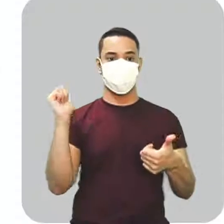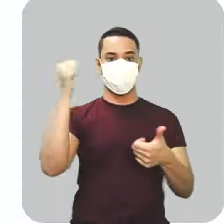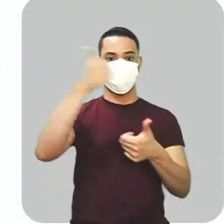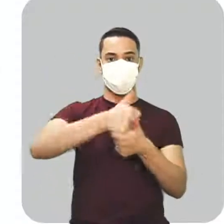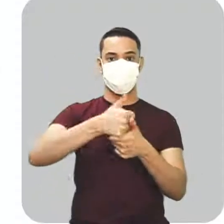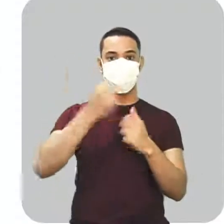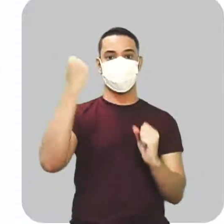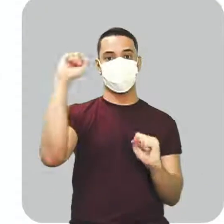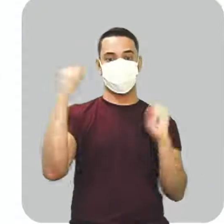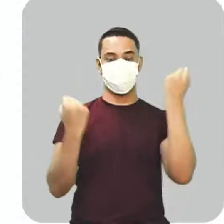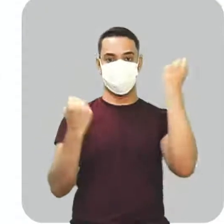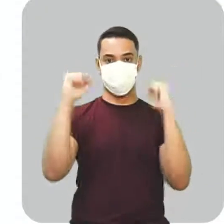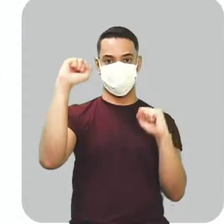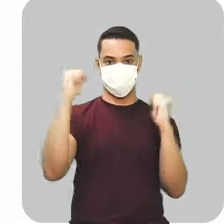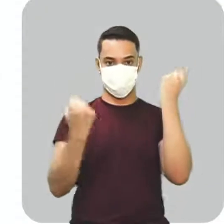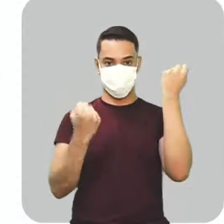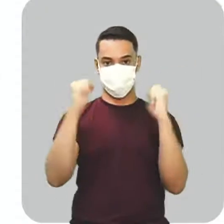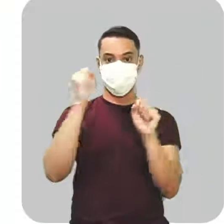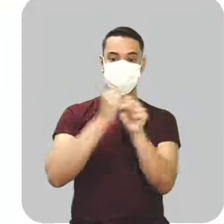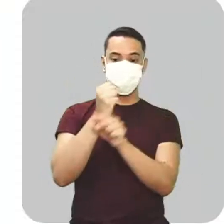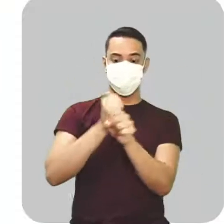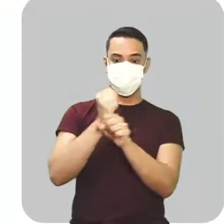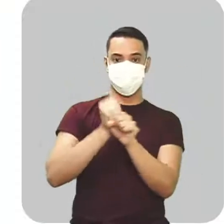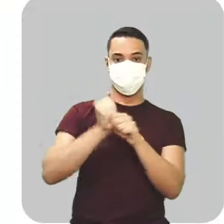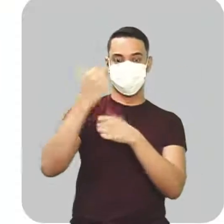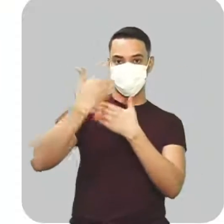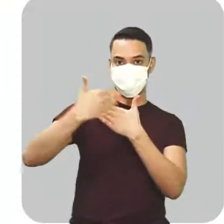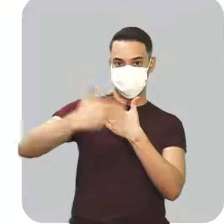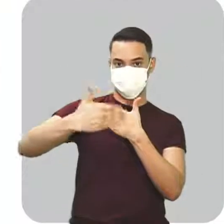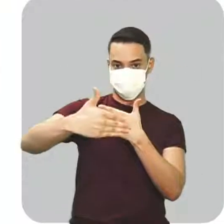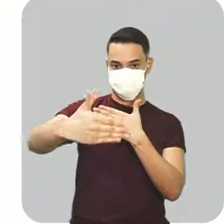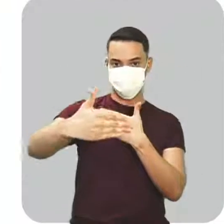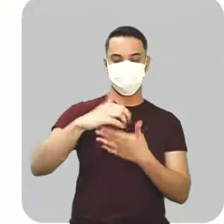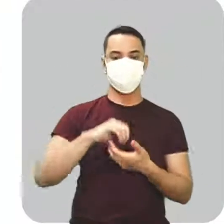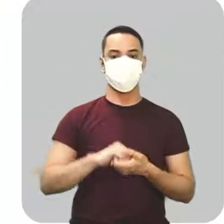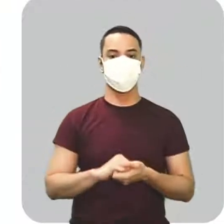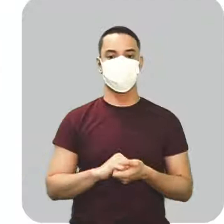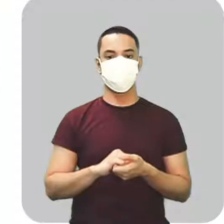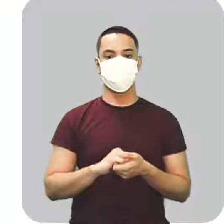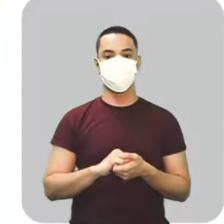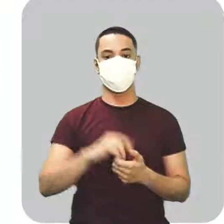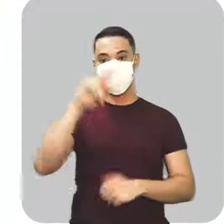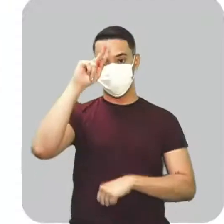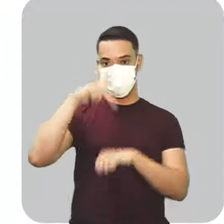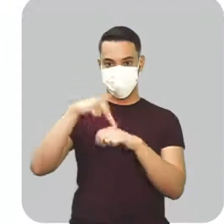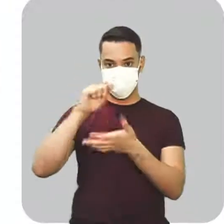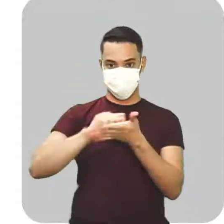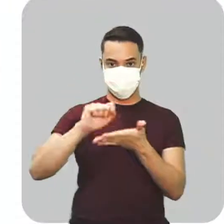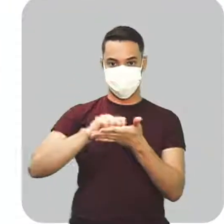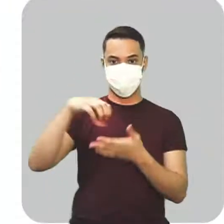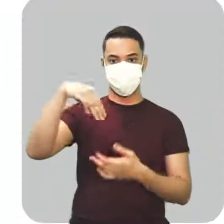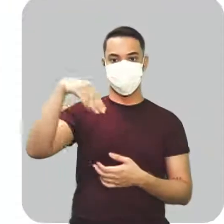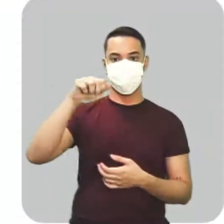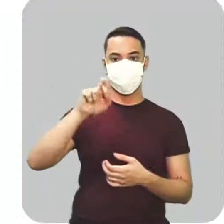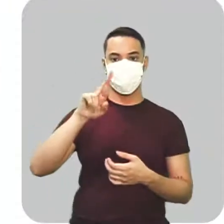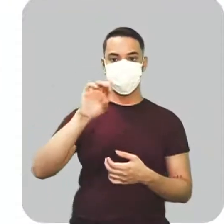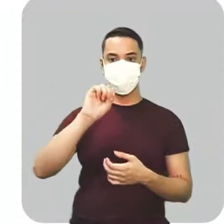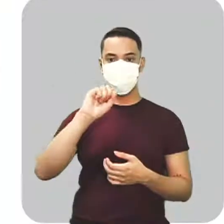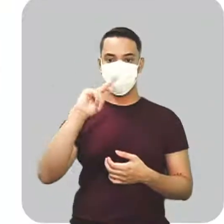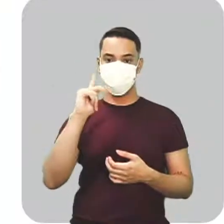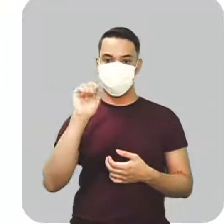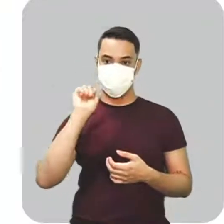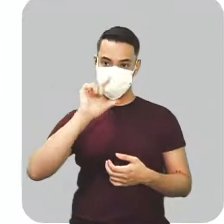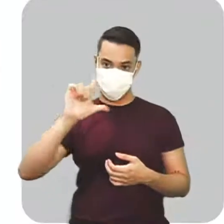por máquinas nos próximos anos. Para Marçal Brahim, um